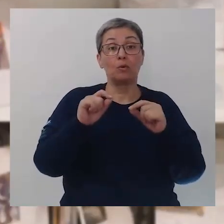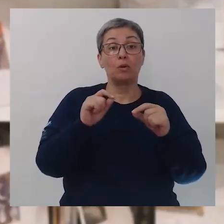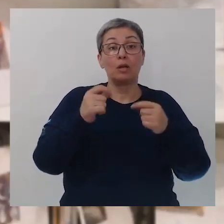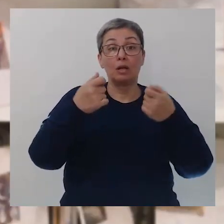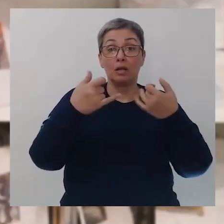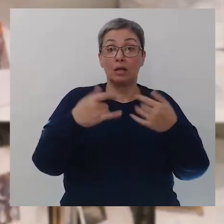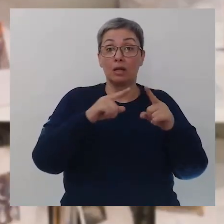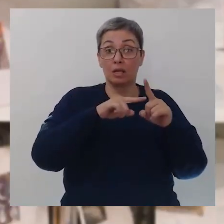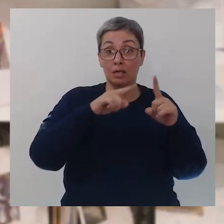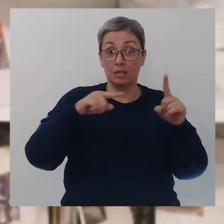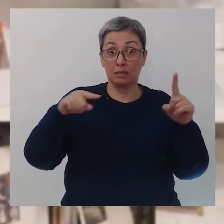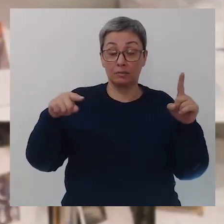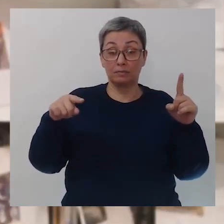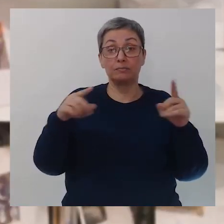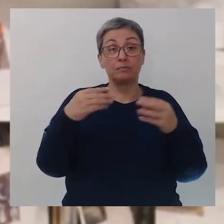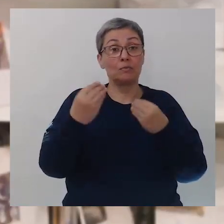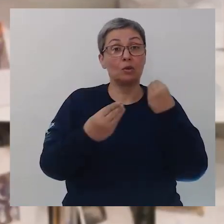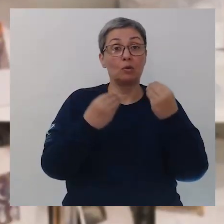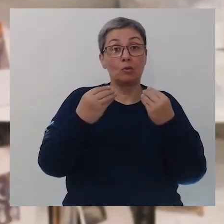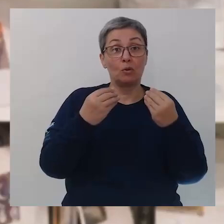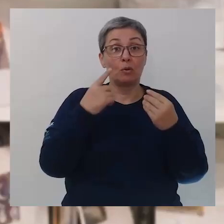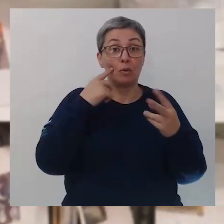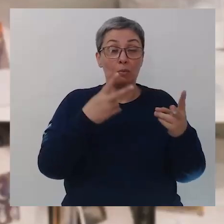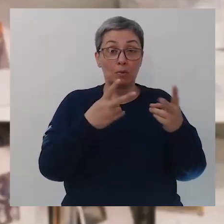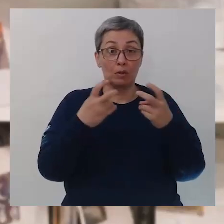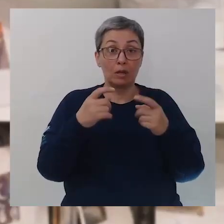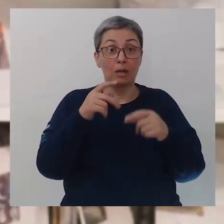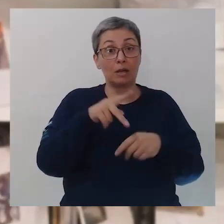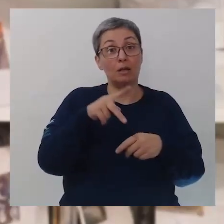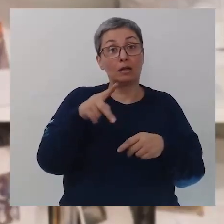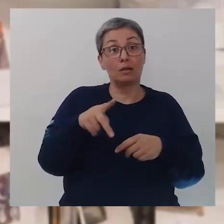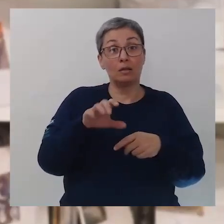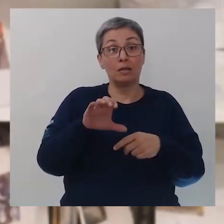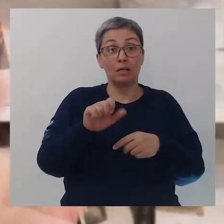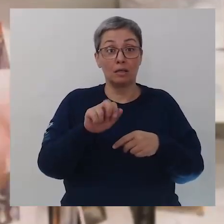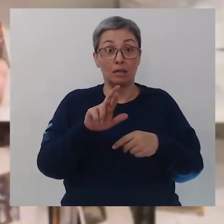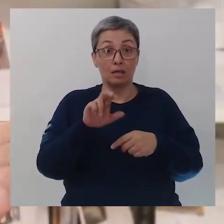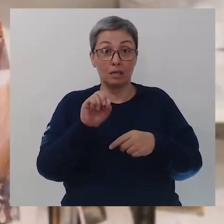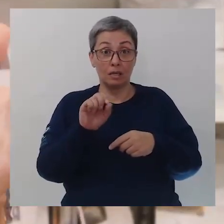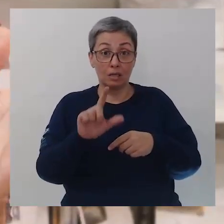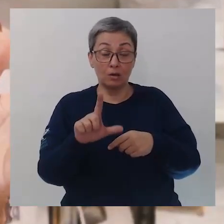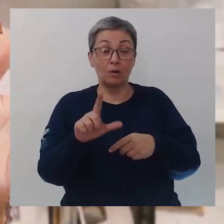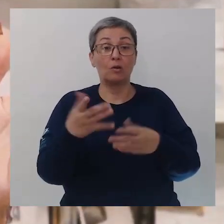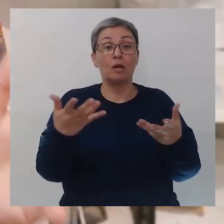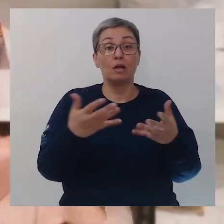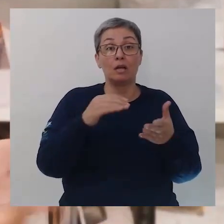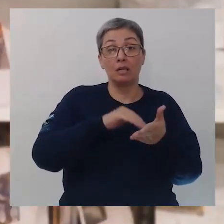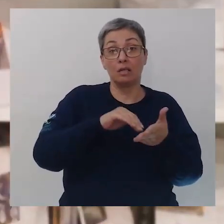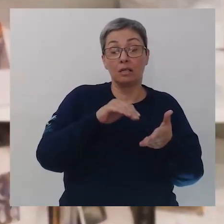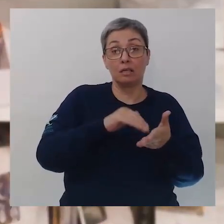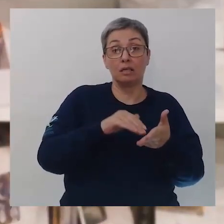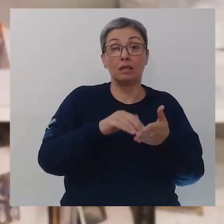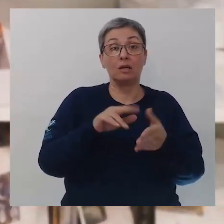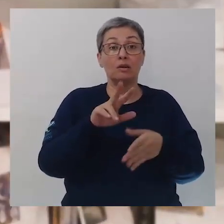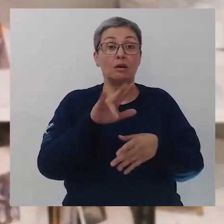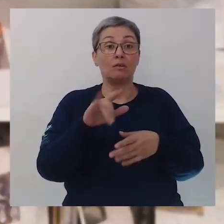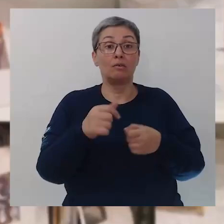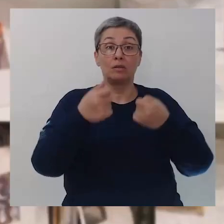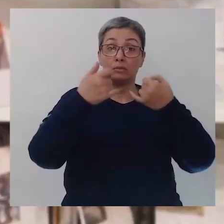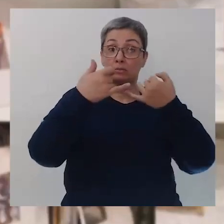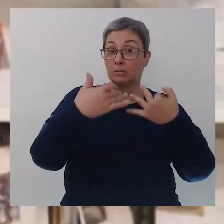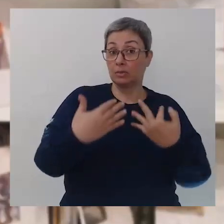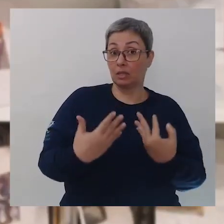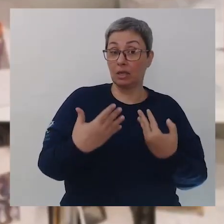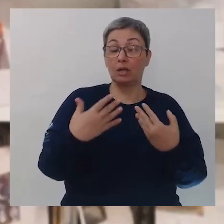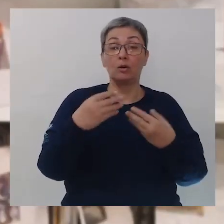pouquinho sobre como ler um gráfico. É a professora Carol, aqui da secretaria, que vai explicar